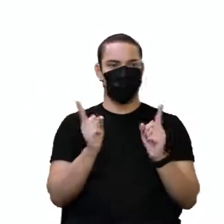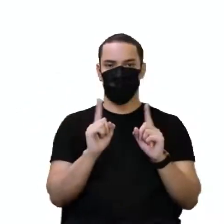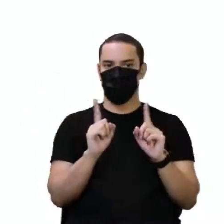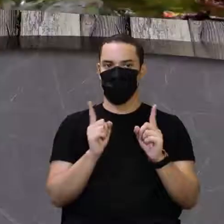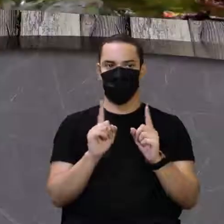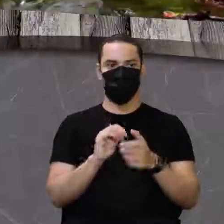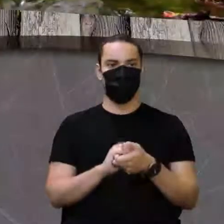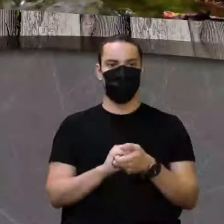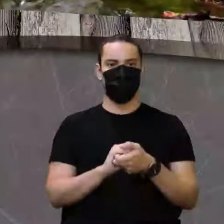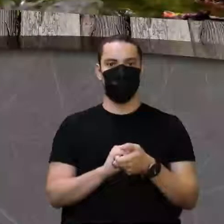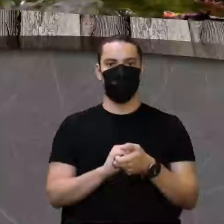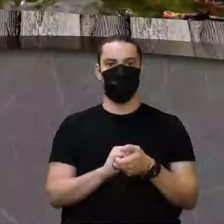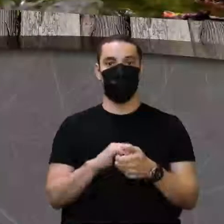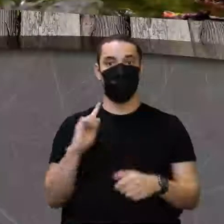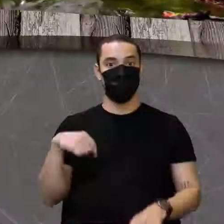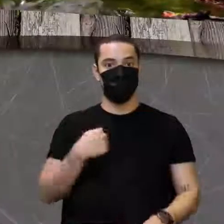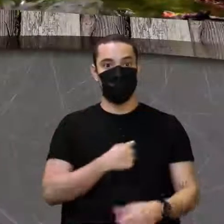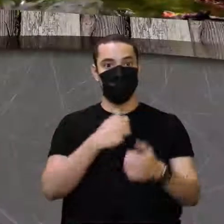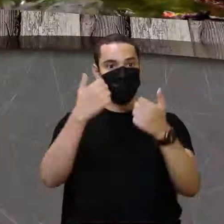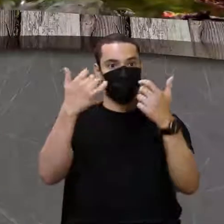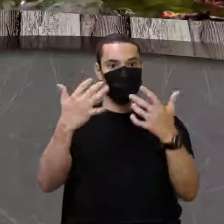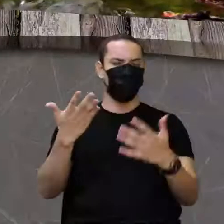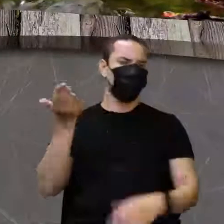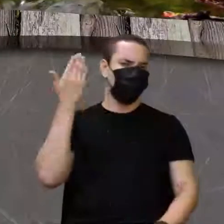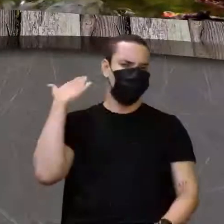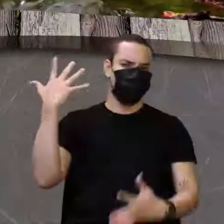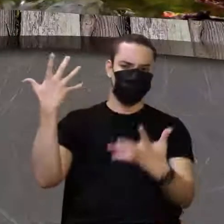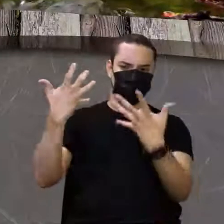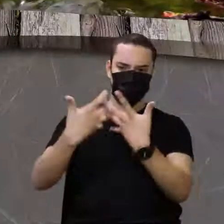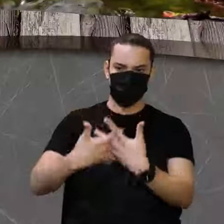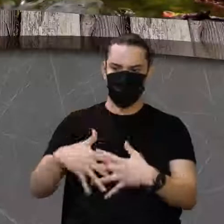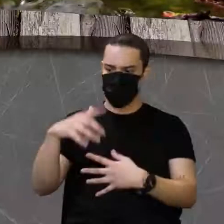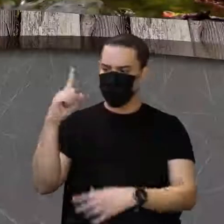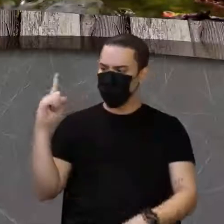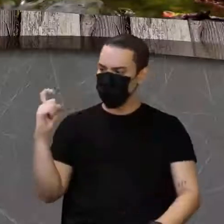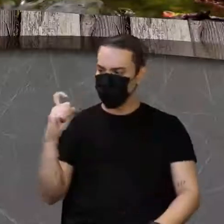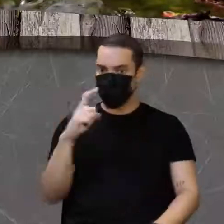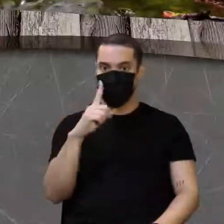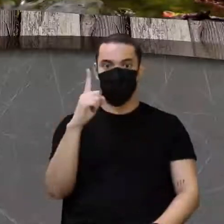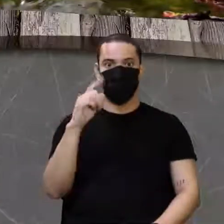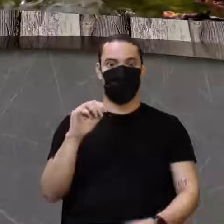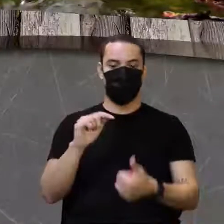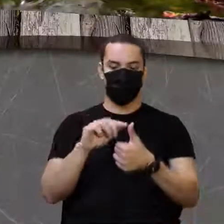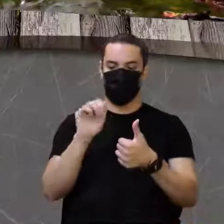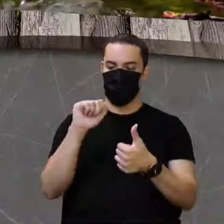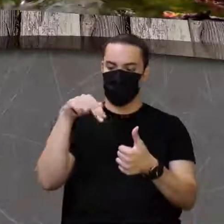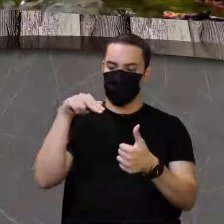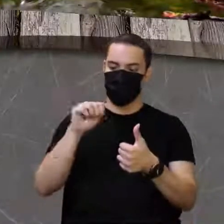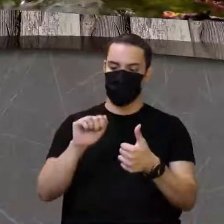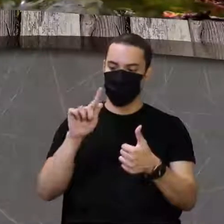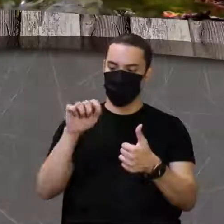Quando a gente estava falando dos mecanismos evolutivos, tá? Anogênese, lembra?